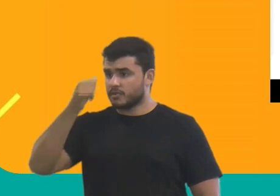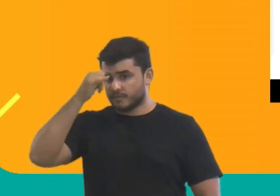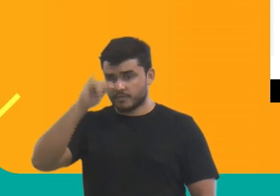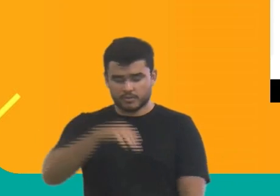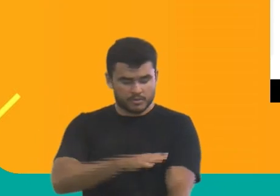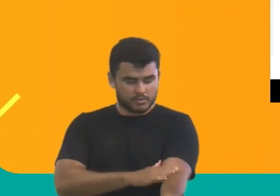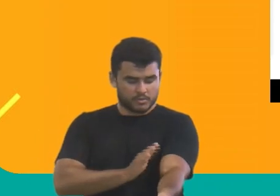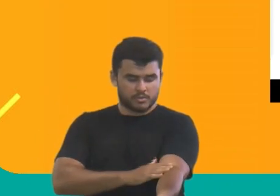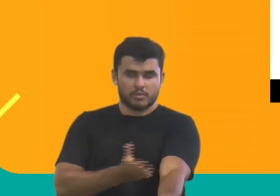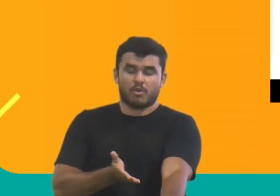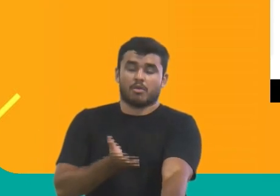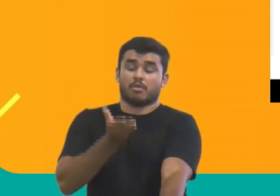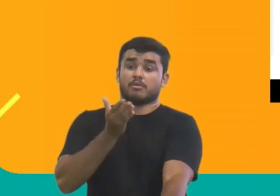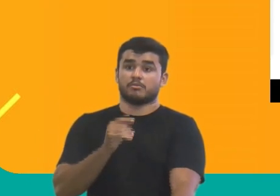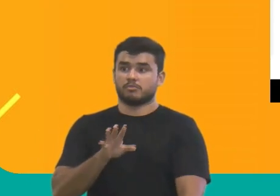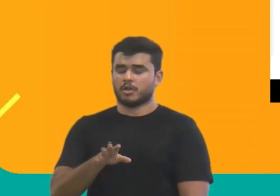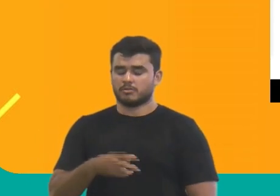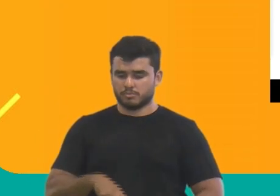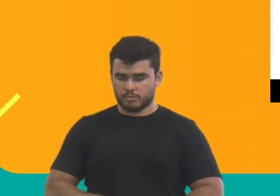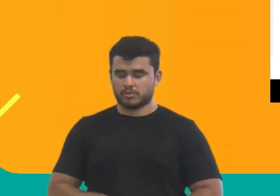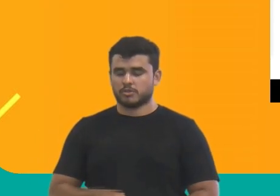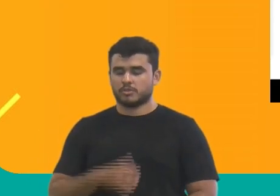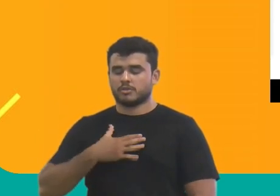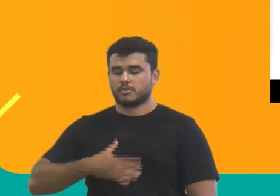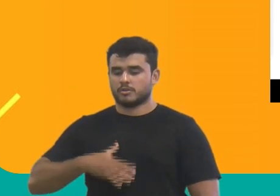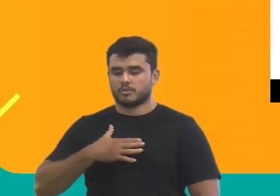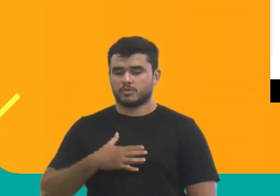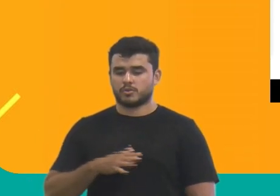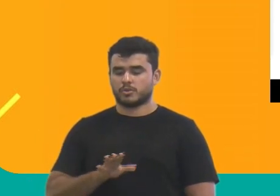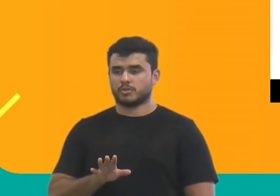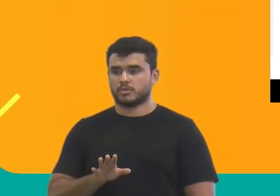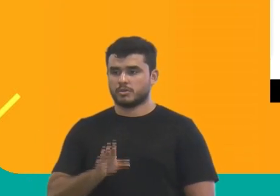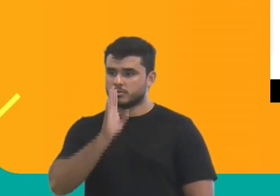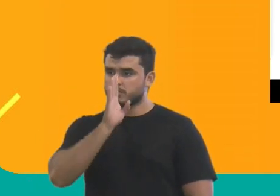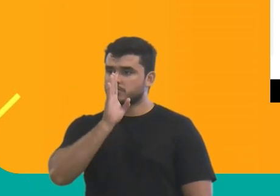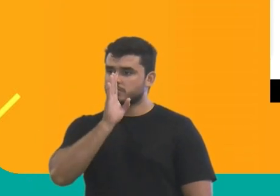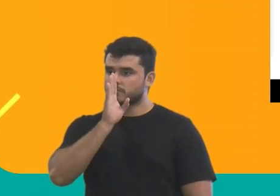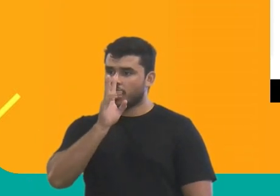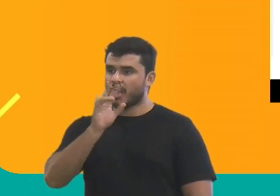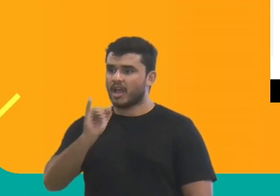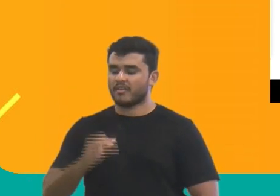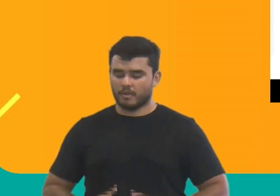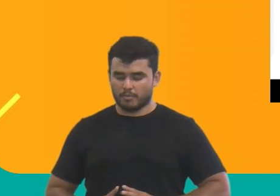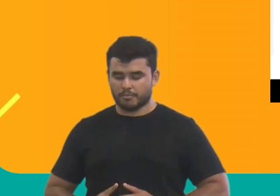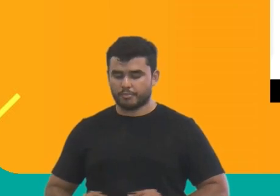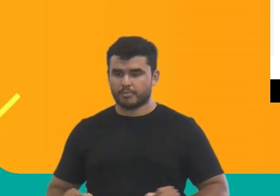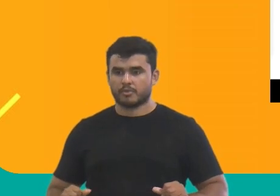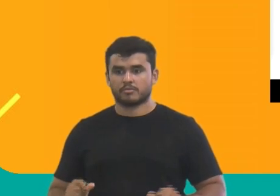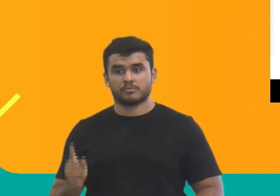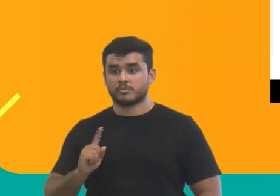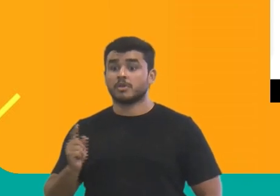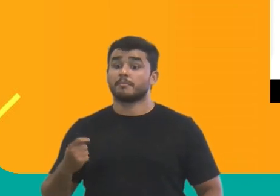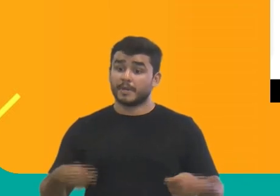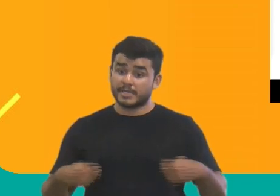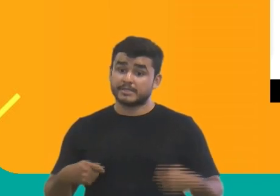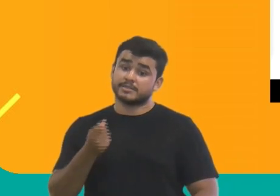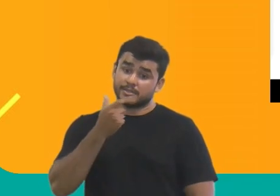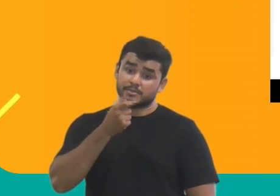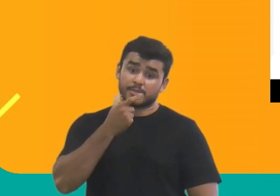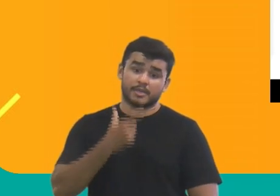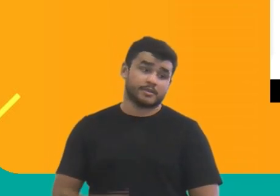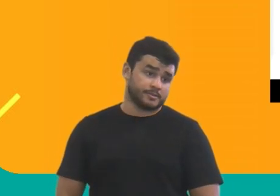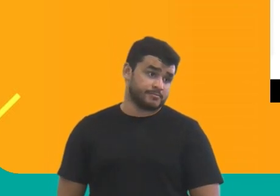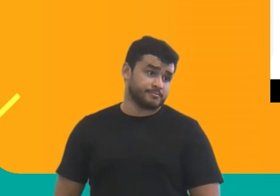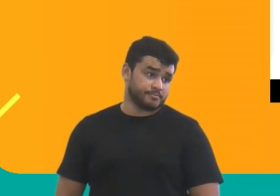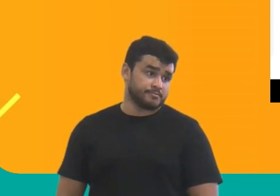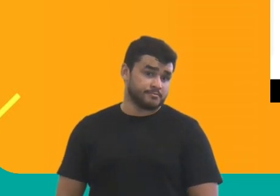sentar. Reequilibre agora meu açúcar. Eu sou diabética. Vou me sentar. Dê seu jeito. Arrume aqui a quantidade